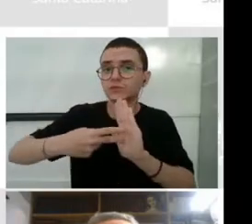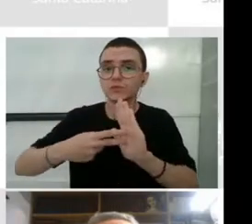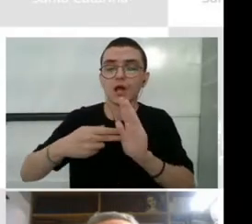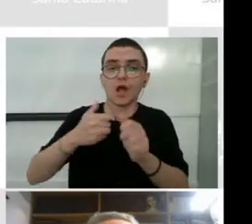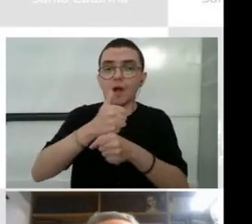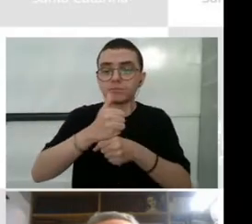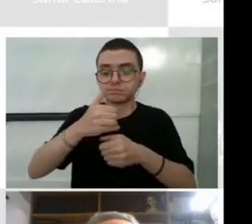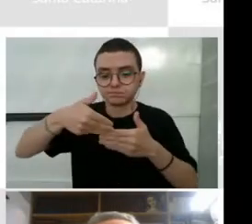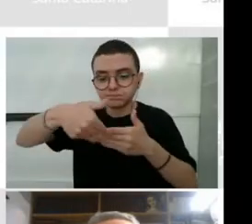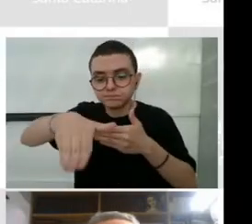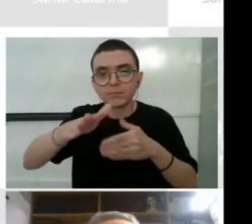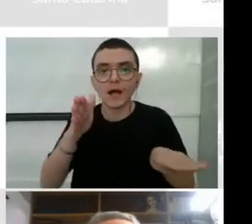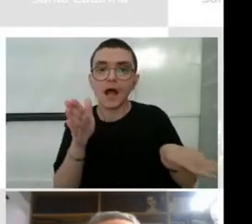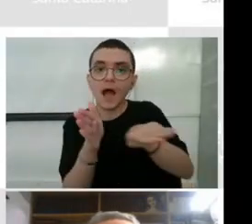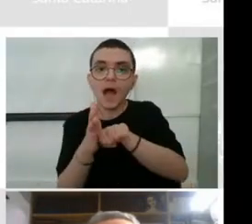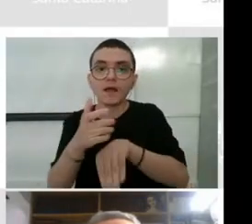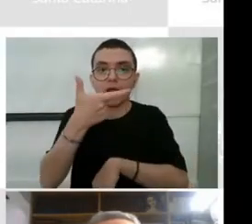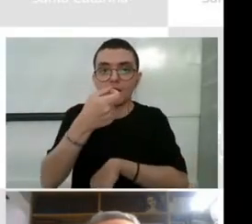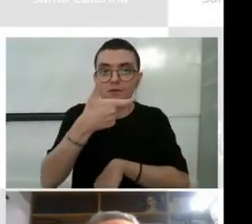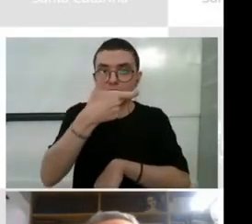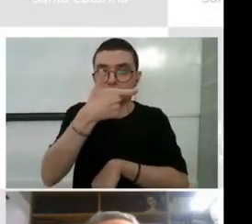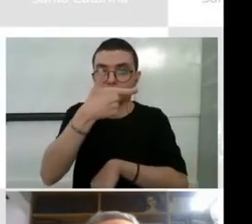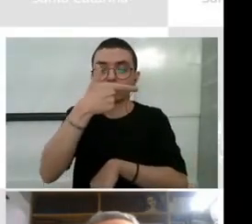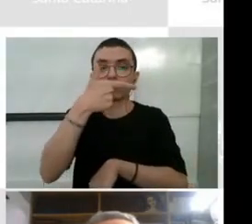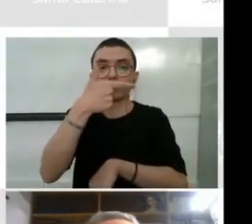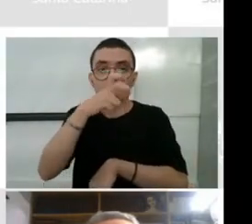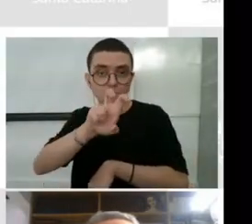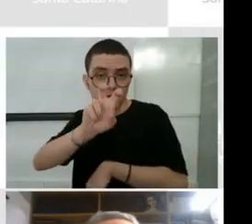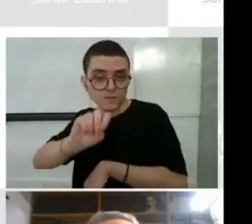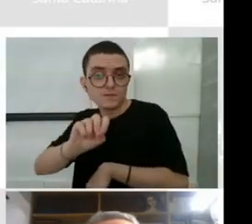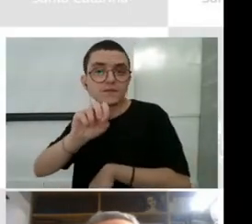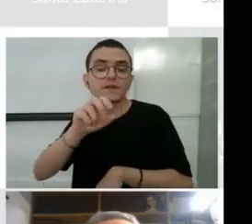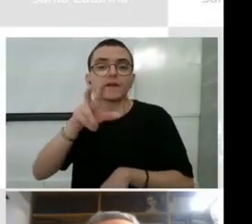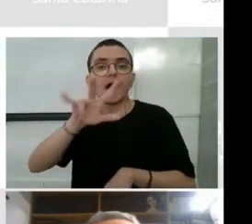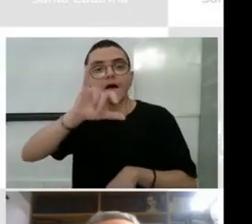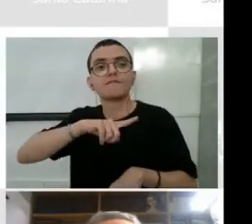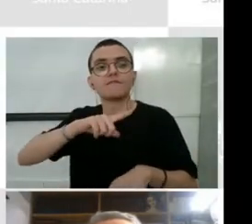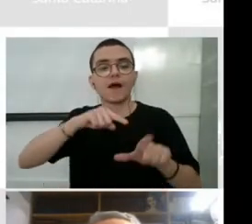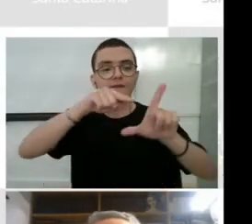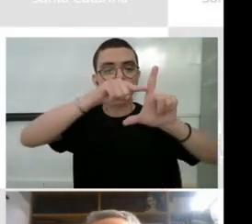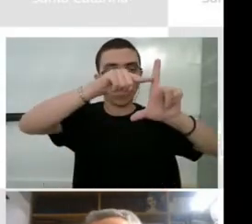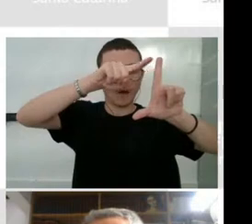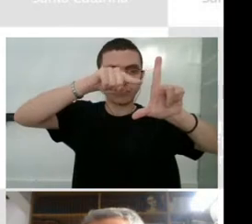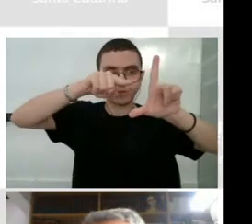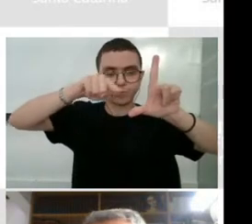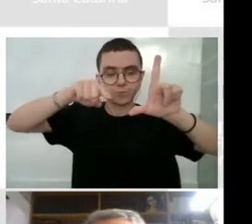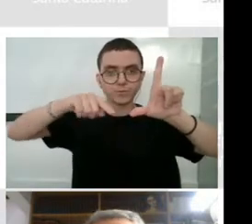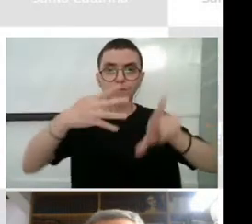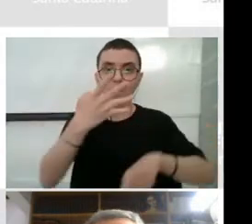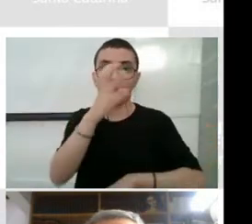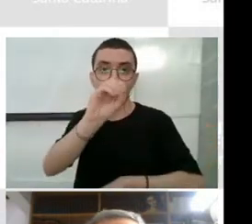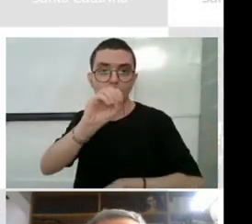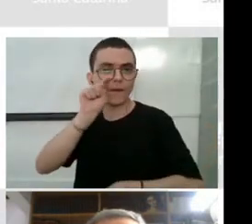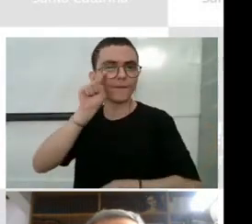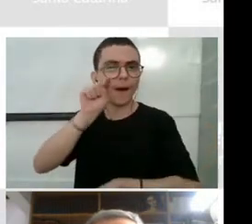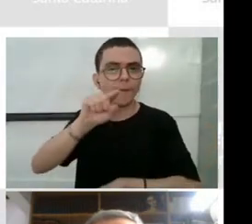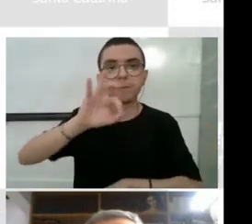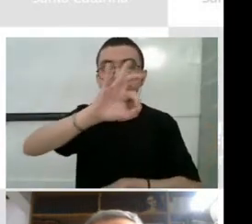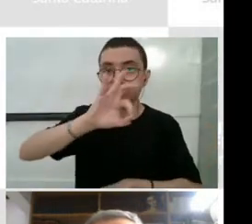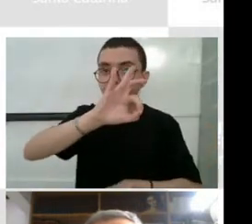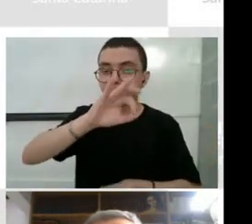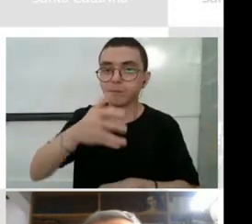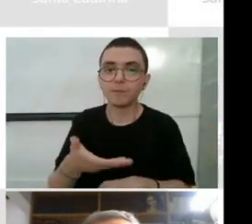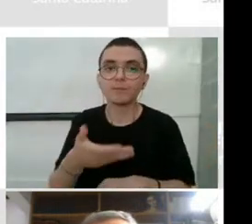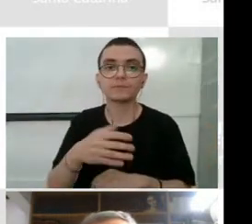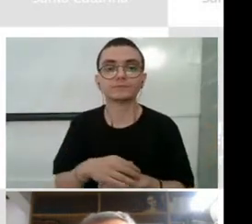até 2050, nós teríamos uma queda de 40 pontos percentuais. Né? Se nós